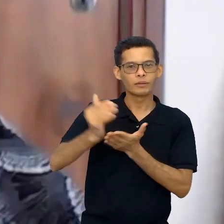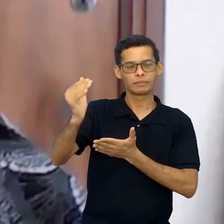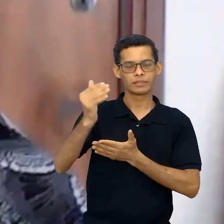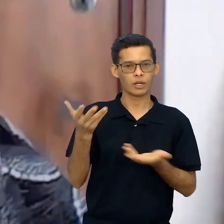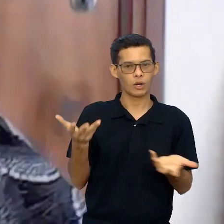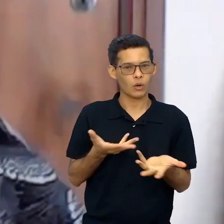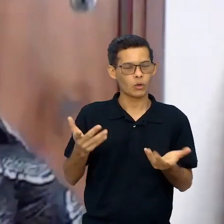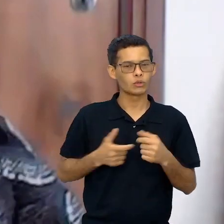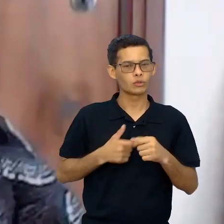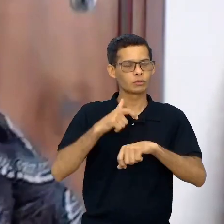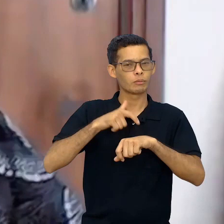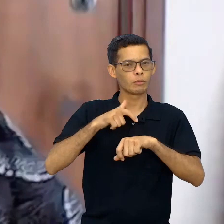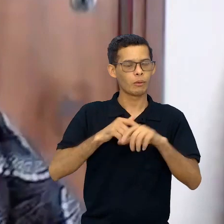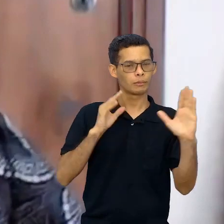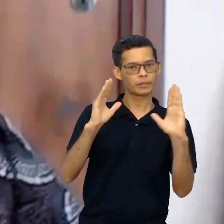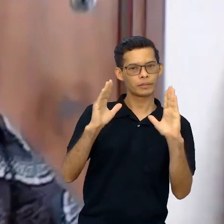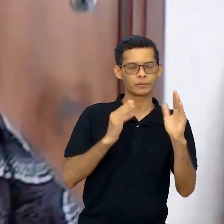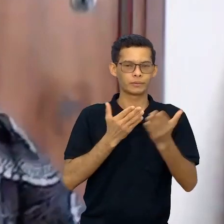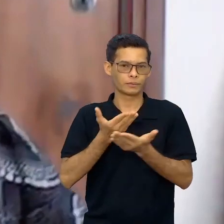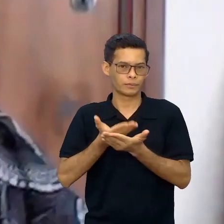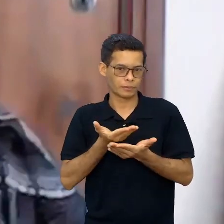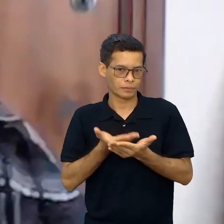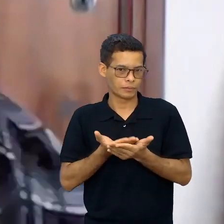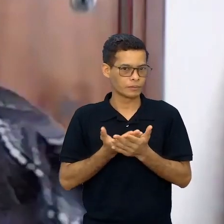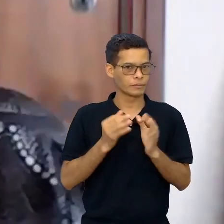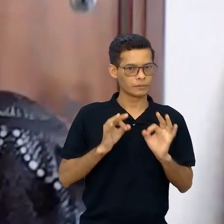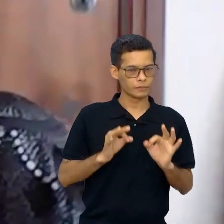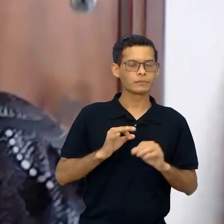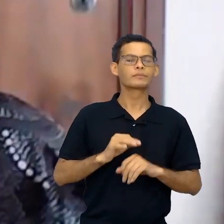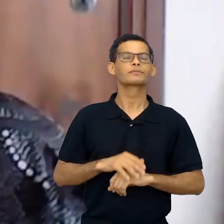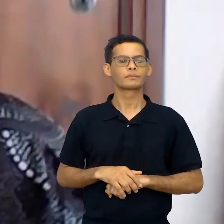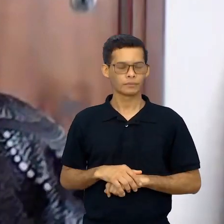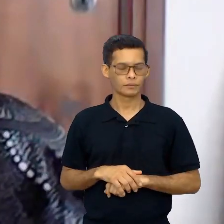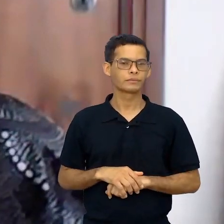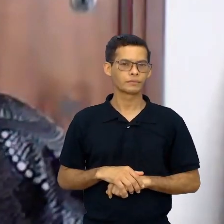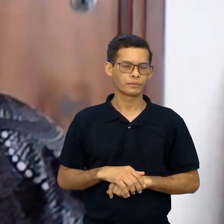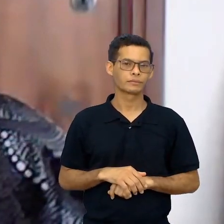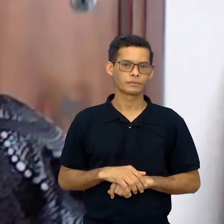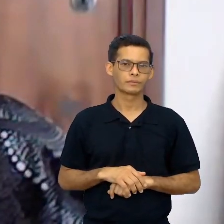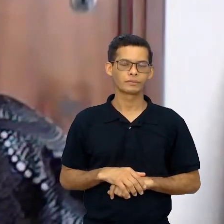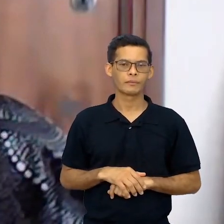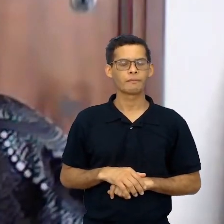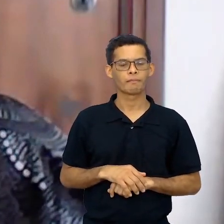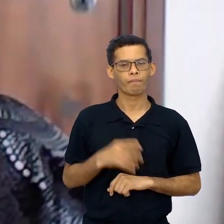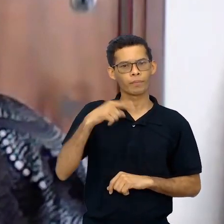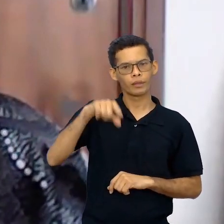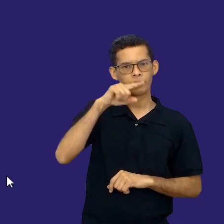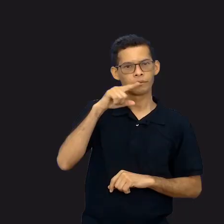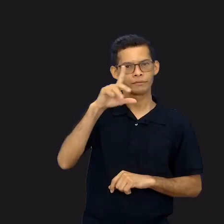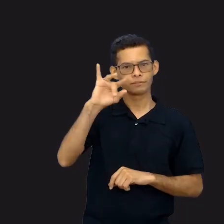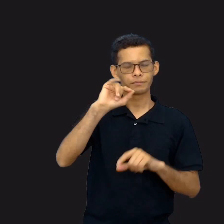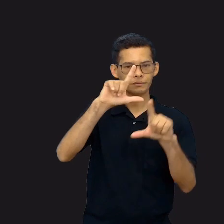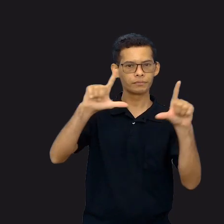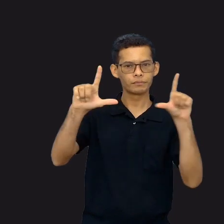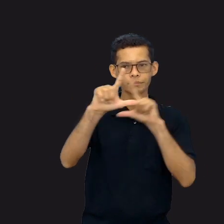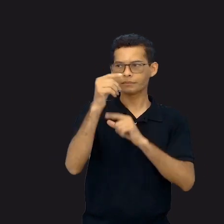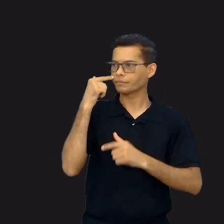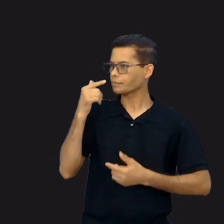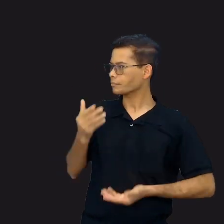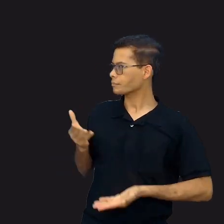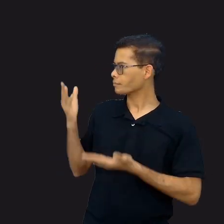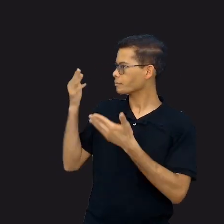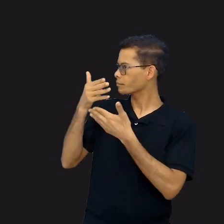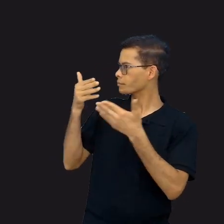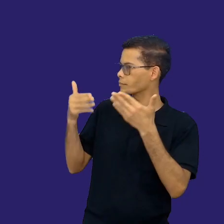nosso momento de estudos. Hoje, vocês me dão licença para compartilhar aqui o nosso PowerPoint,